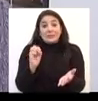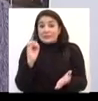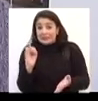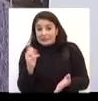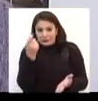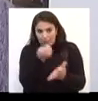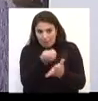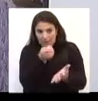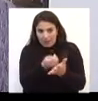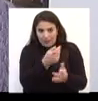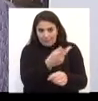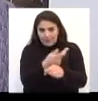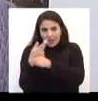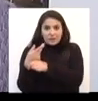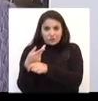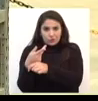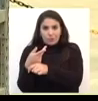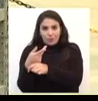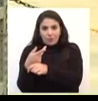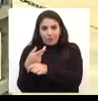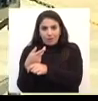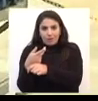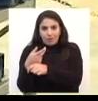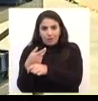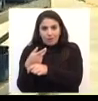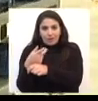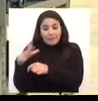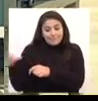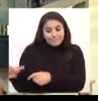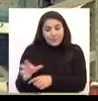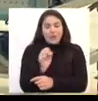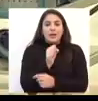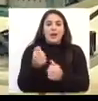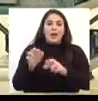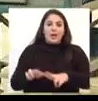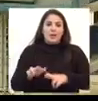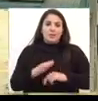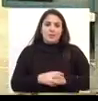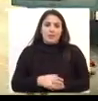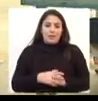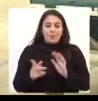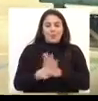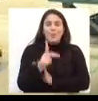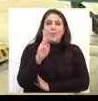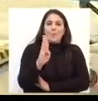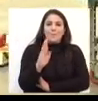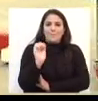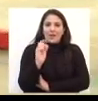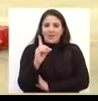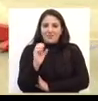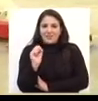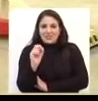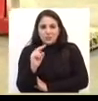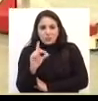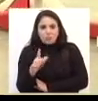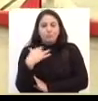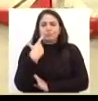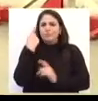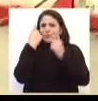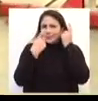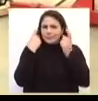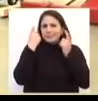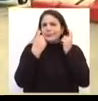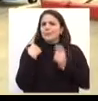inclusive da empresa, é do Badesul, né? Então essa é uma preocupação bastante grande que nós